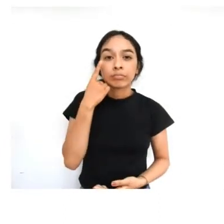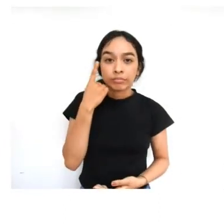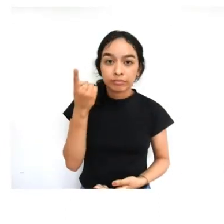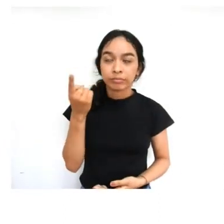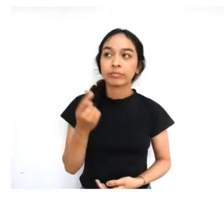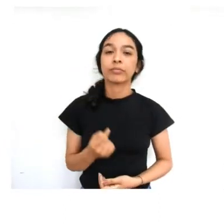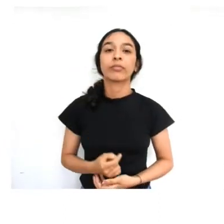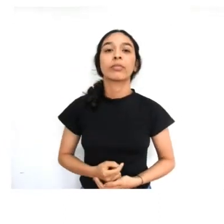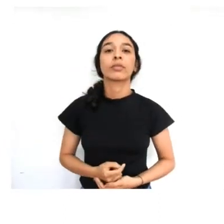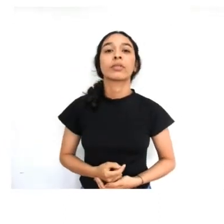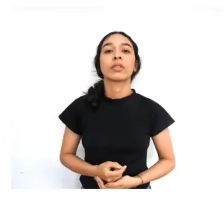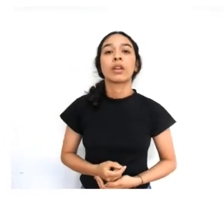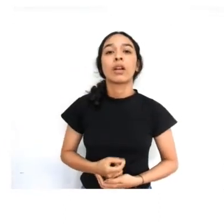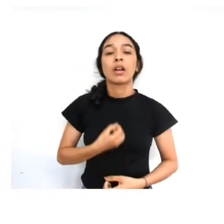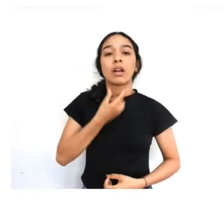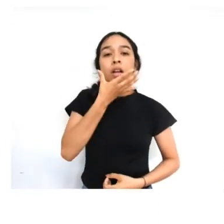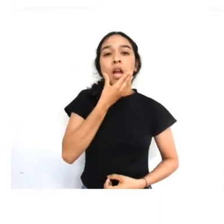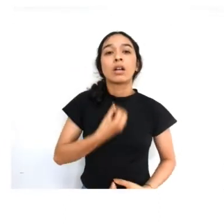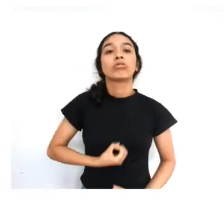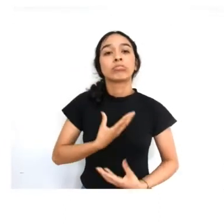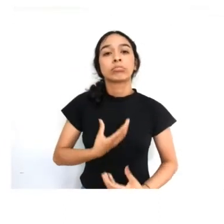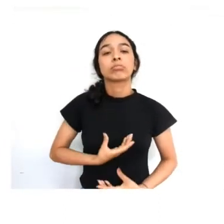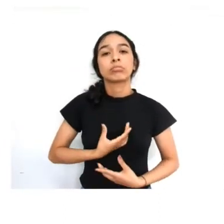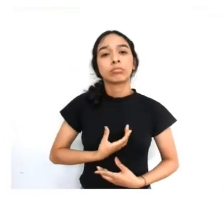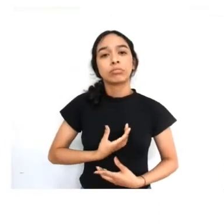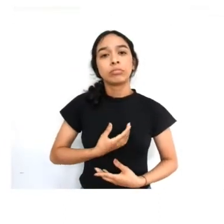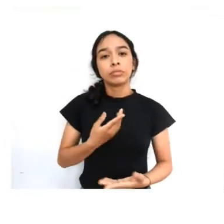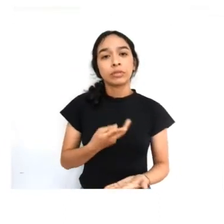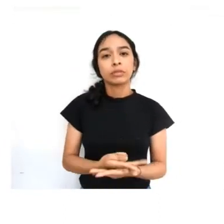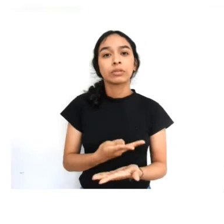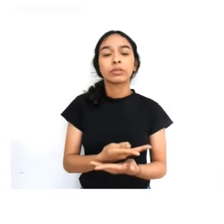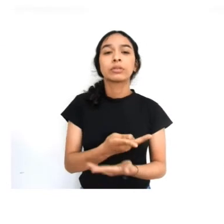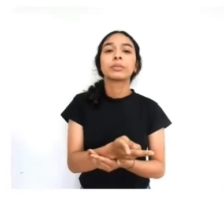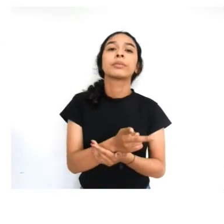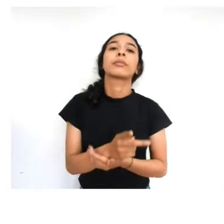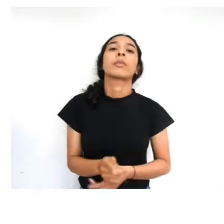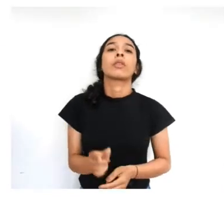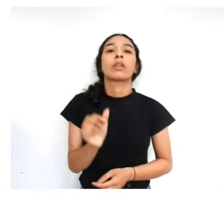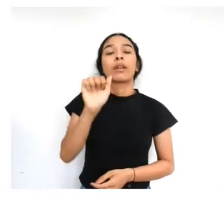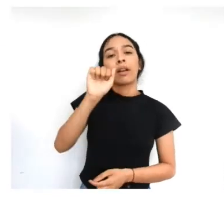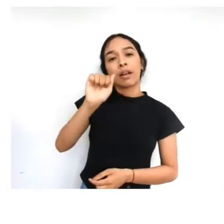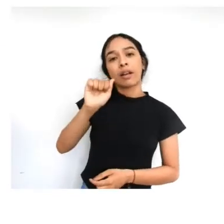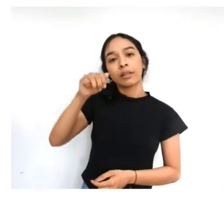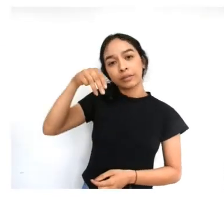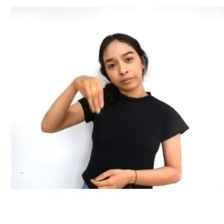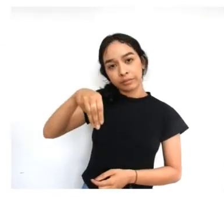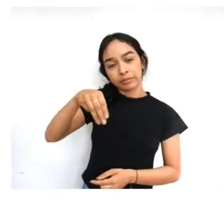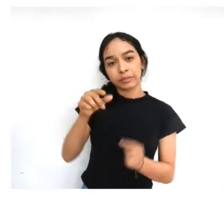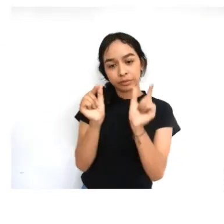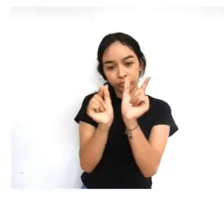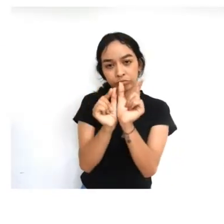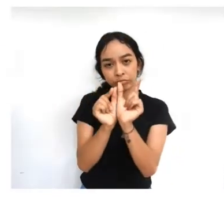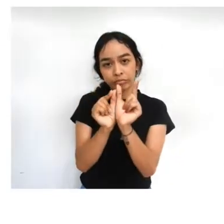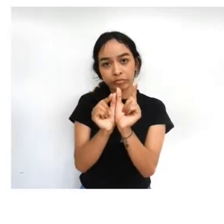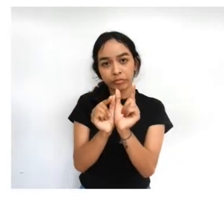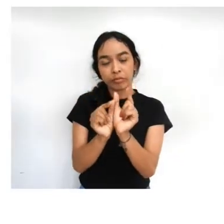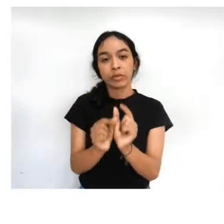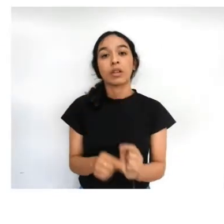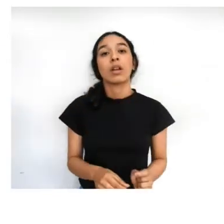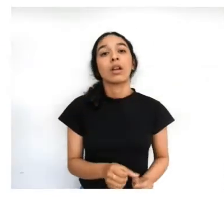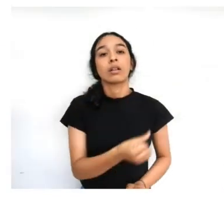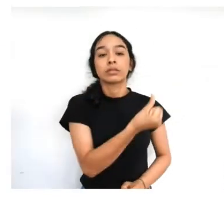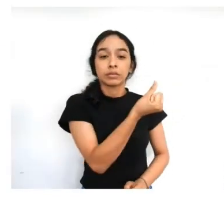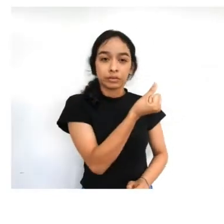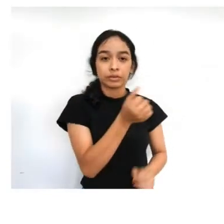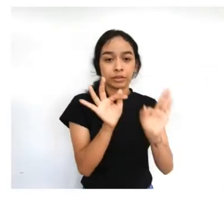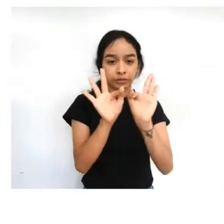nós observarmos aqui, poeta termina sempre em AM, em todas as